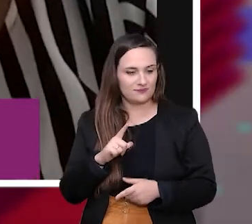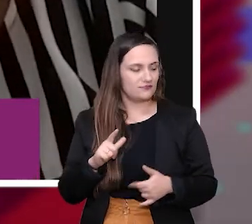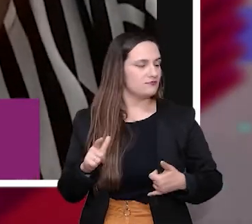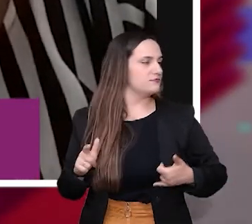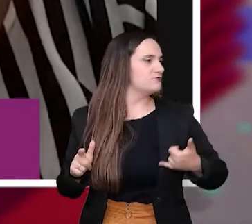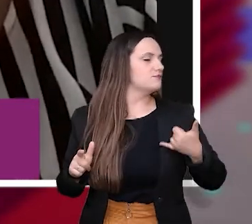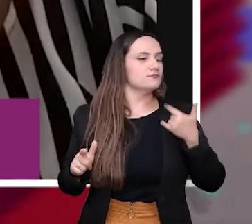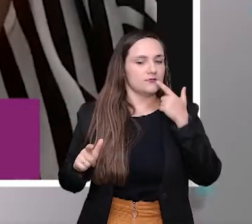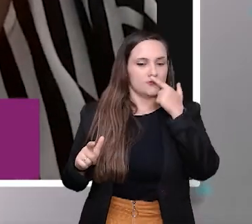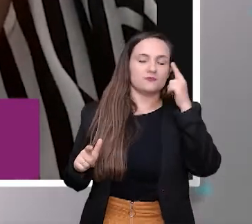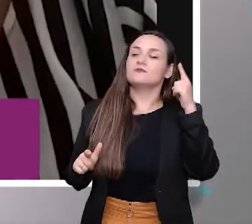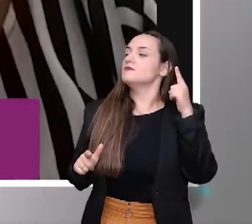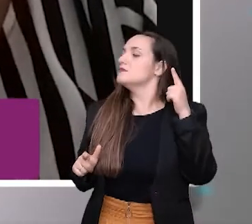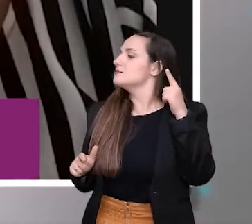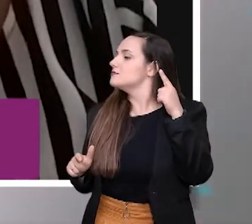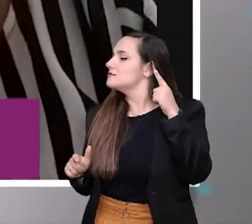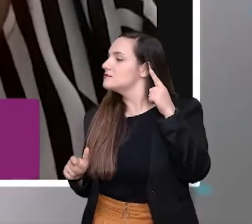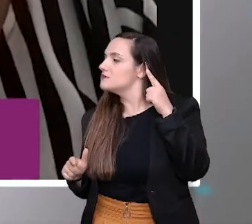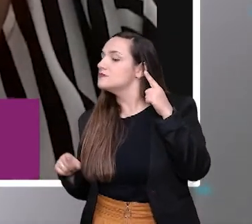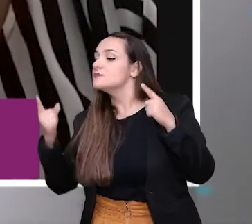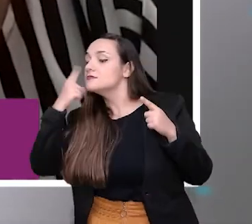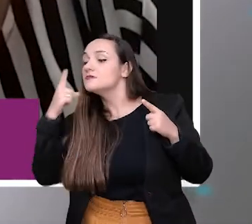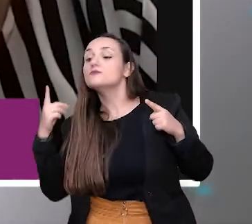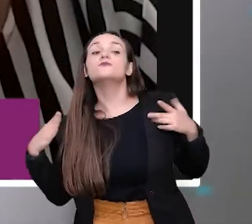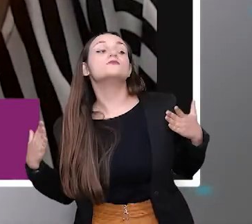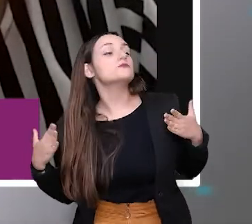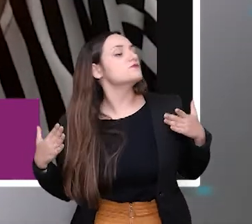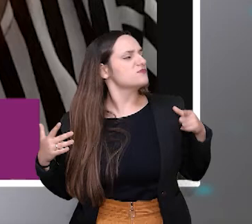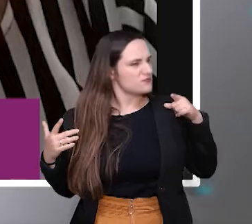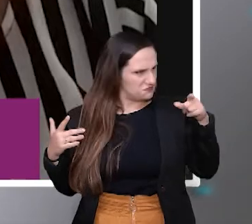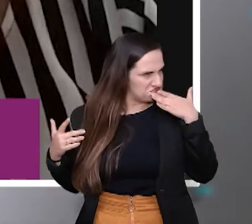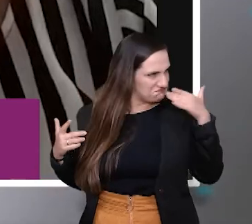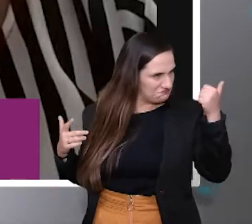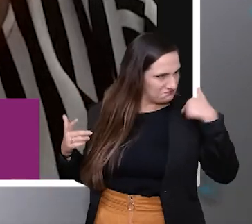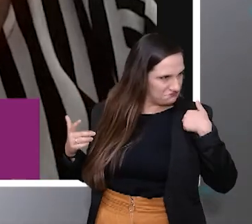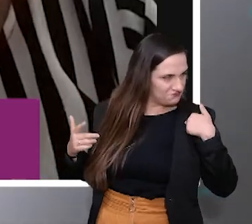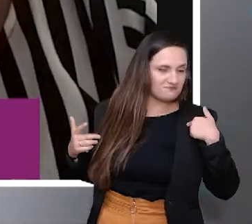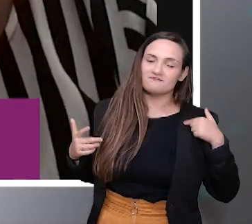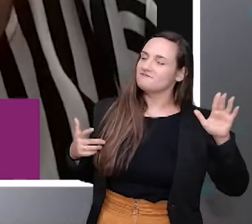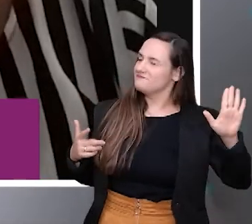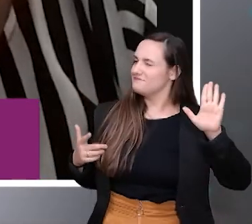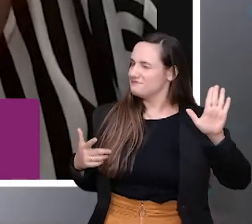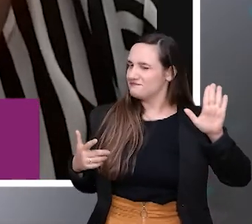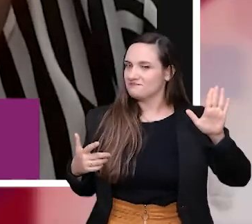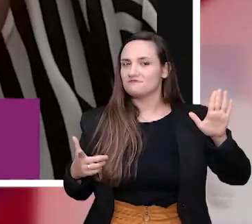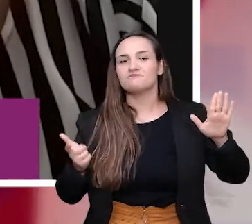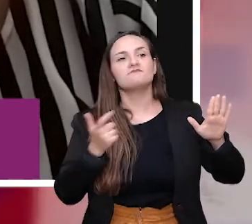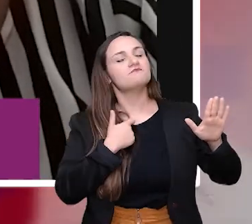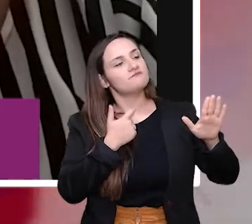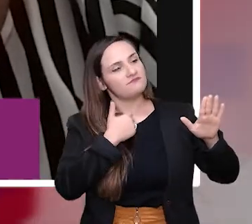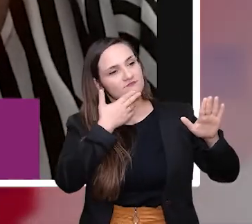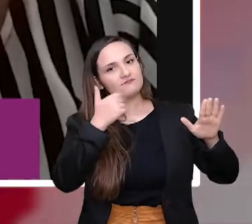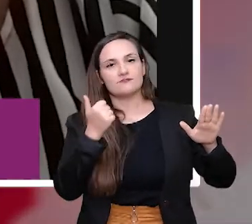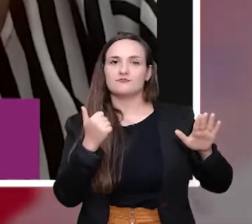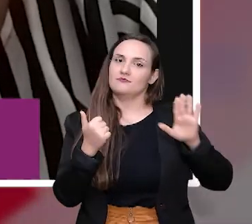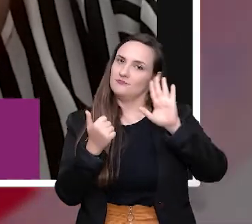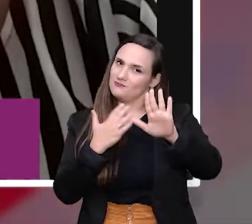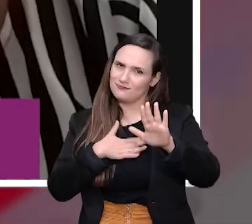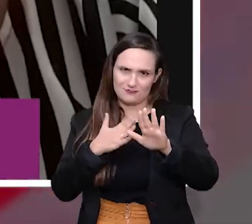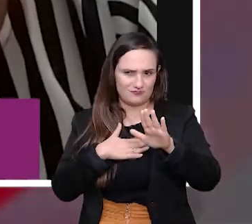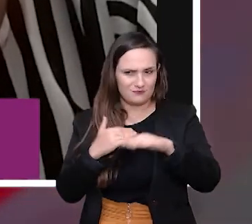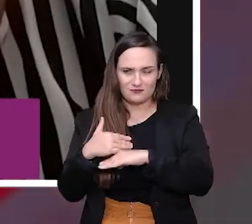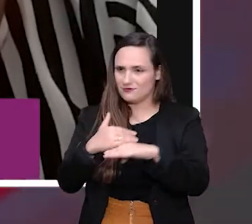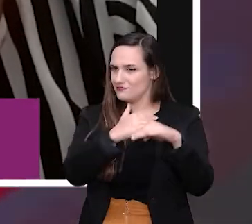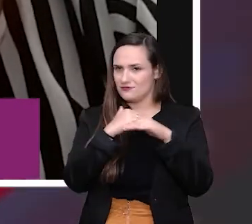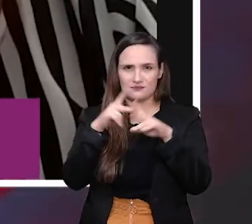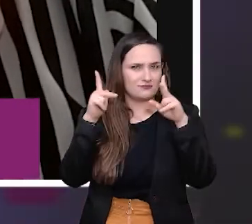né? Que é, assim, uma guerra de narcisistas, né? As pessoas esquecem que quando o jogo acaba, todo mundo vai para a mesma caixa, do